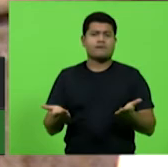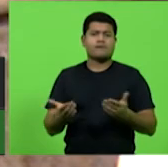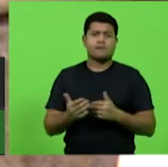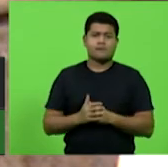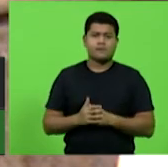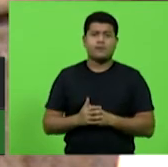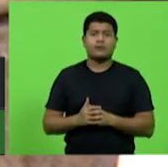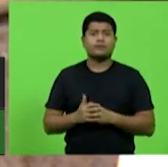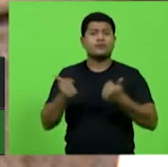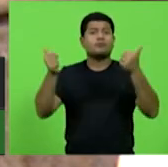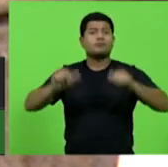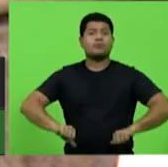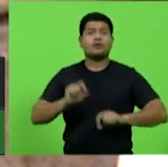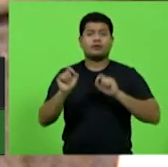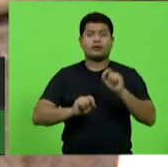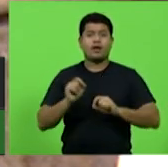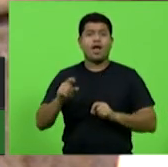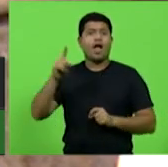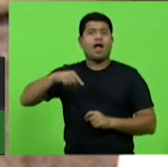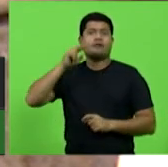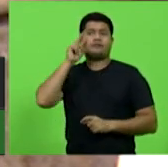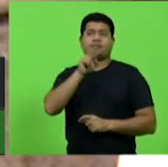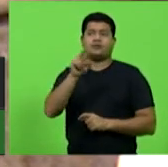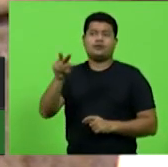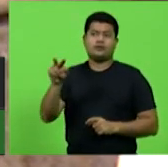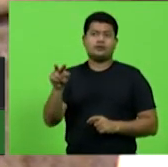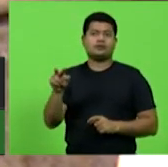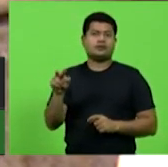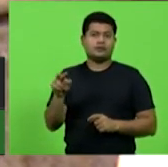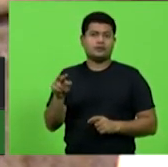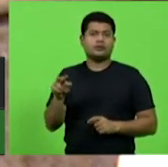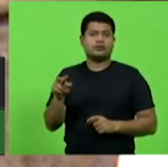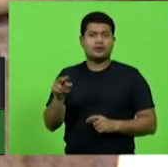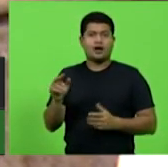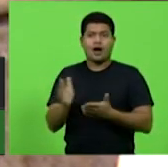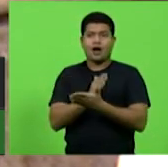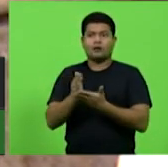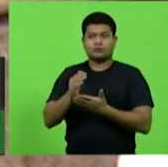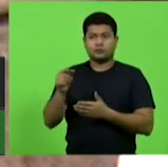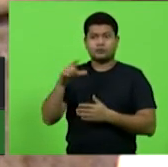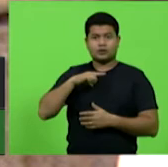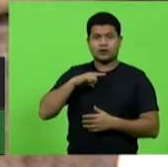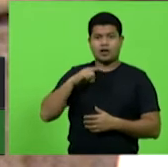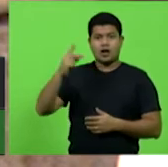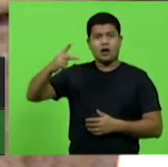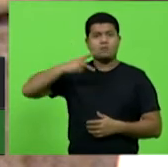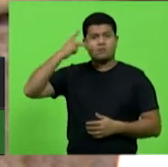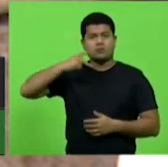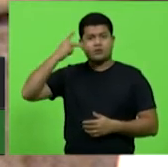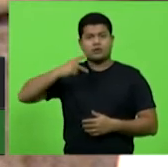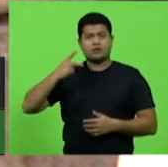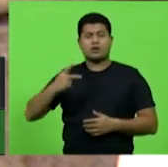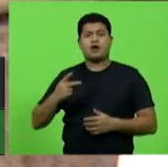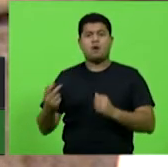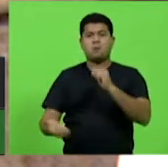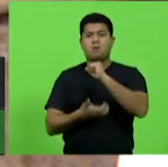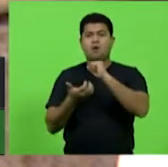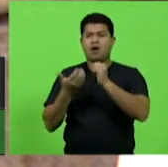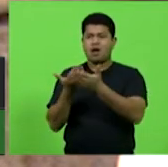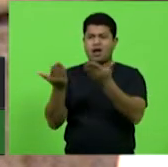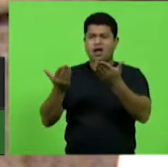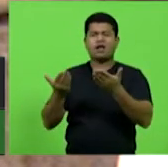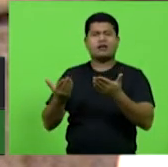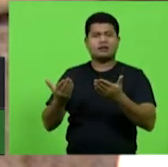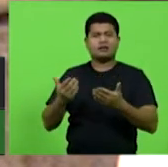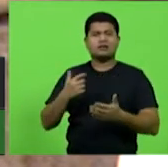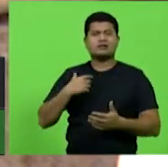E o pior disso tudo é ver e supor que possam existir políticos, burocratas, trabalhando em favor disso. Isso